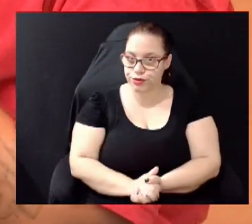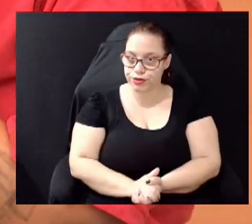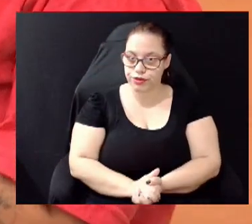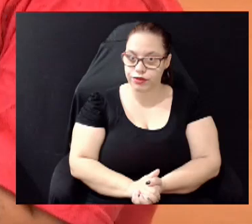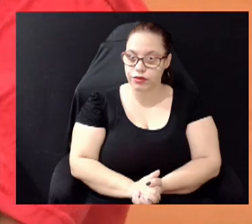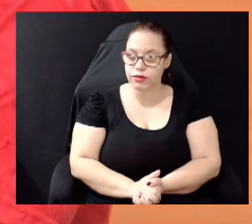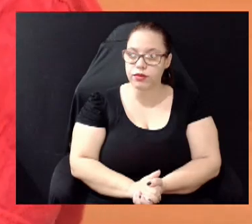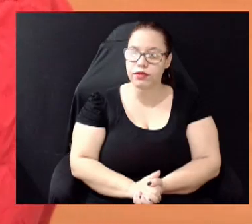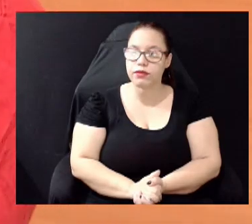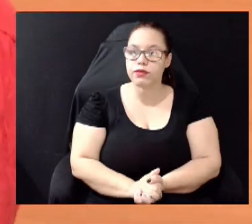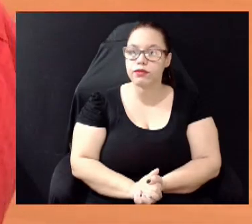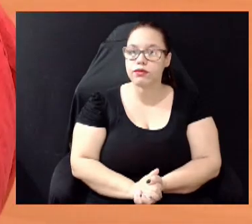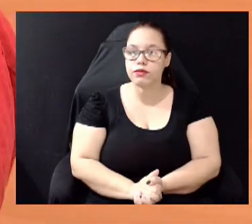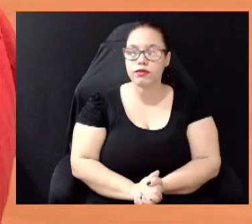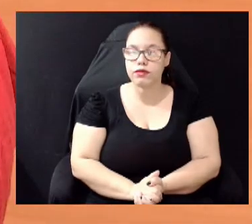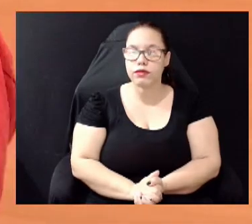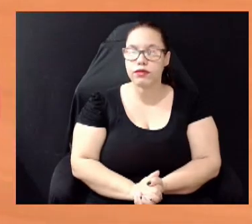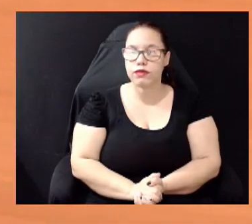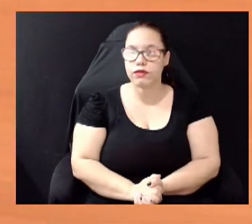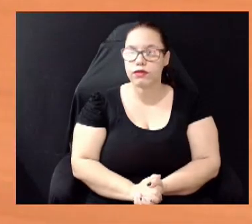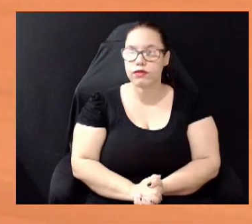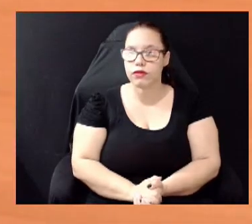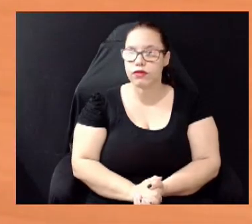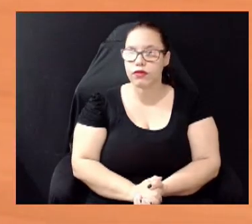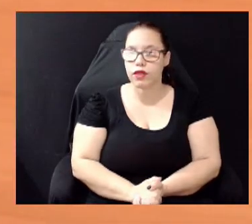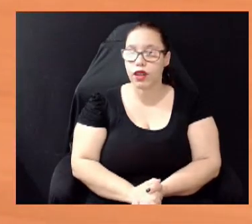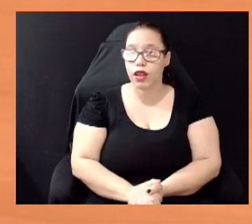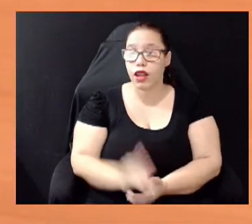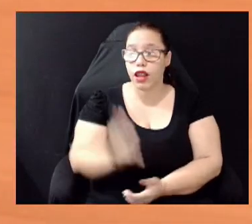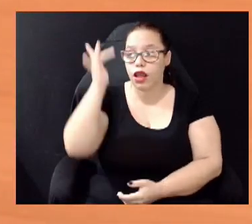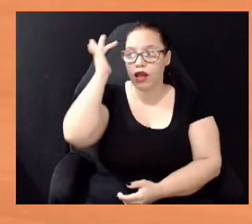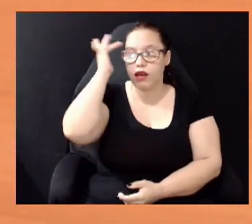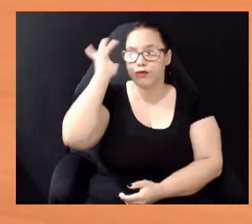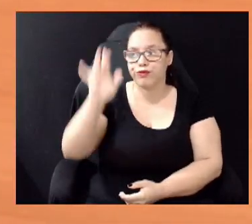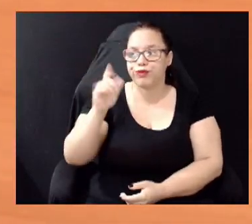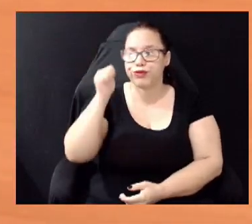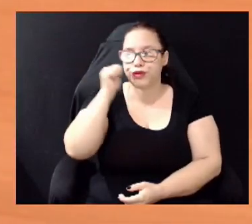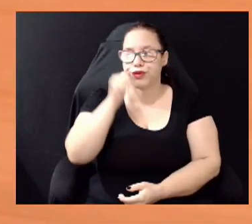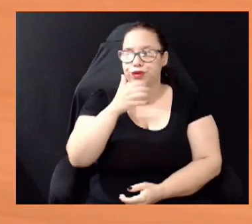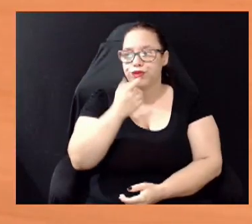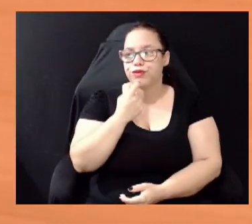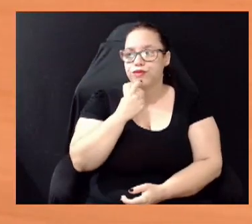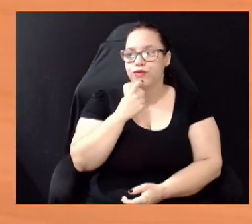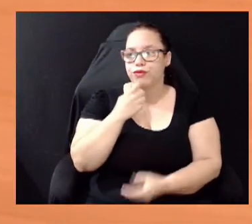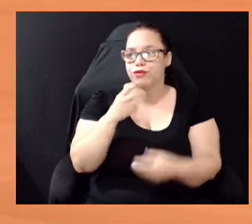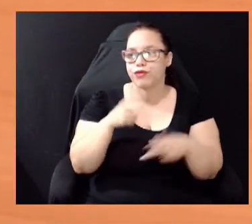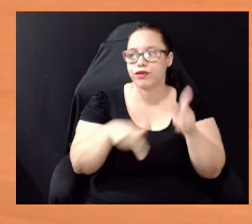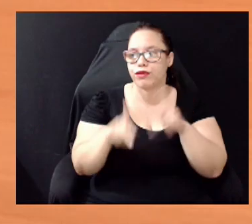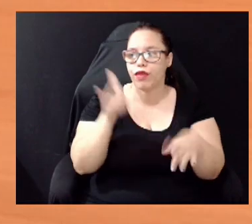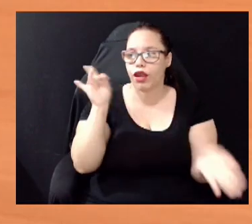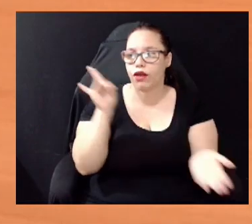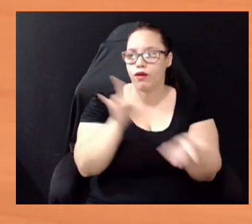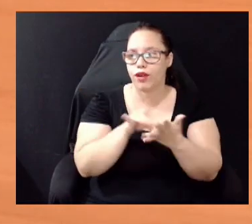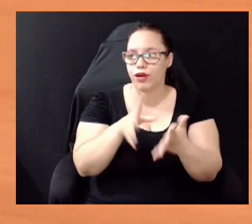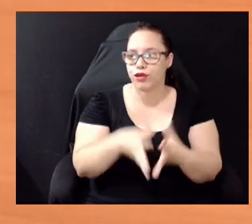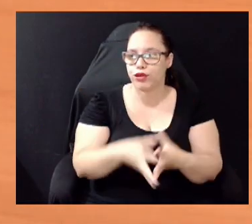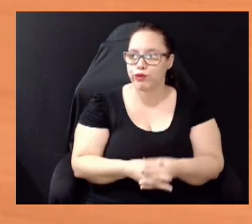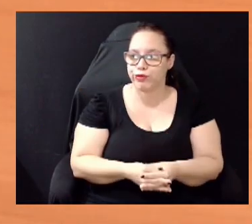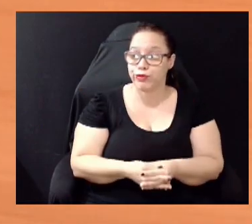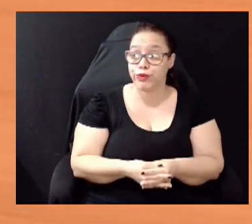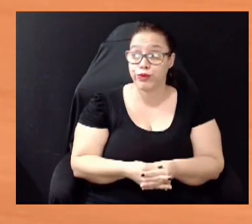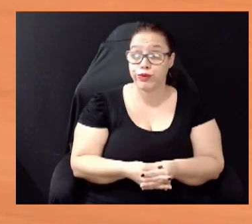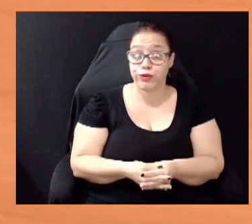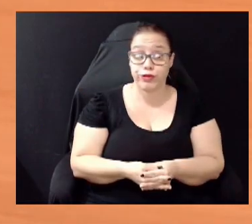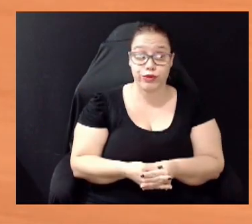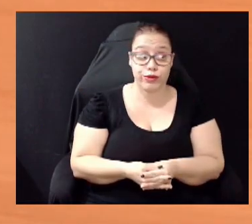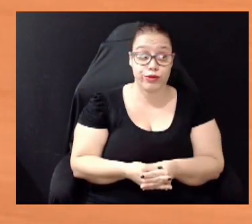não simplesmente não entende as mulheres de Campinas como parte da população, essa é a realidade. E fazer a ocupação